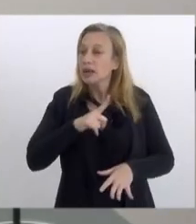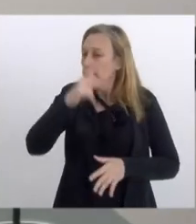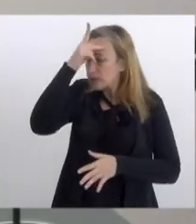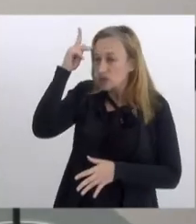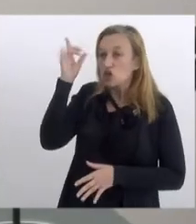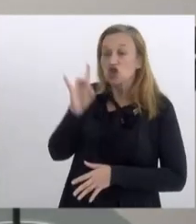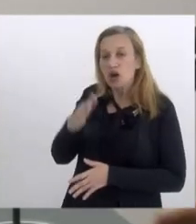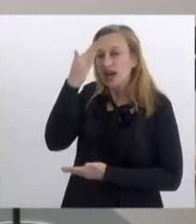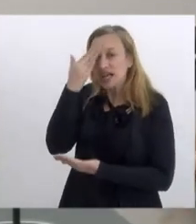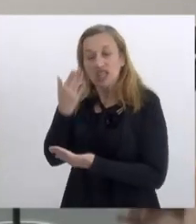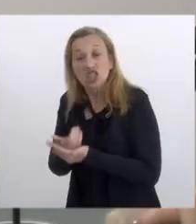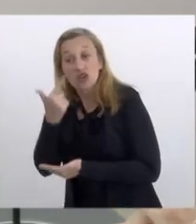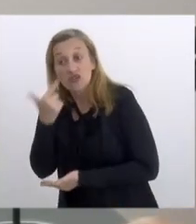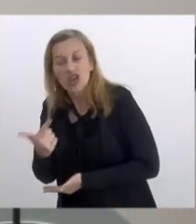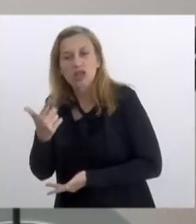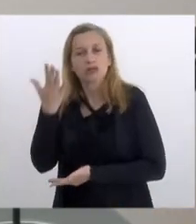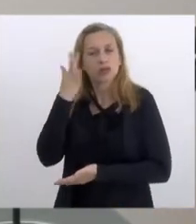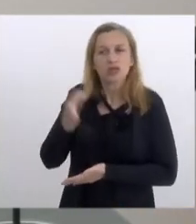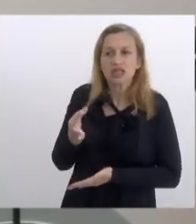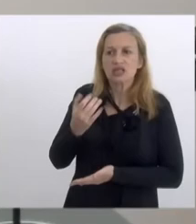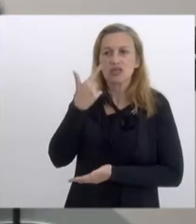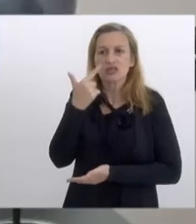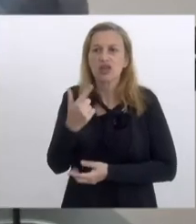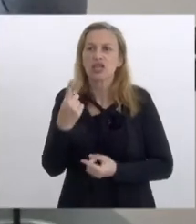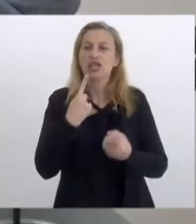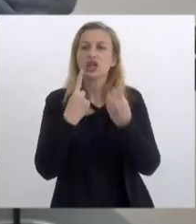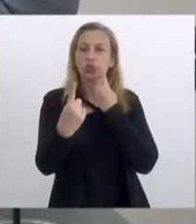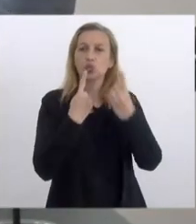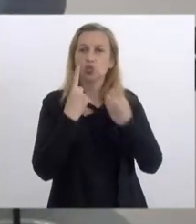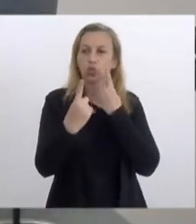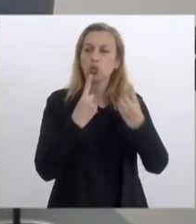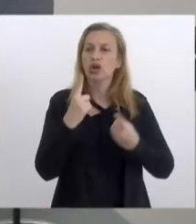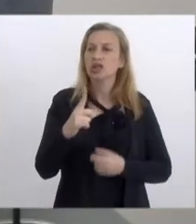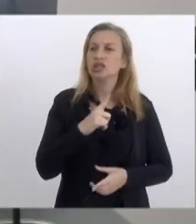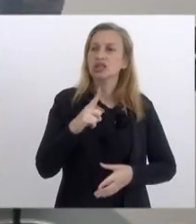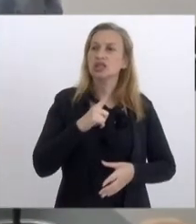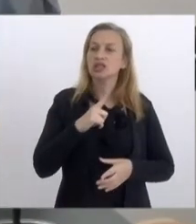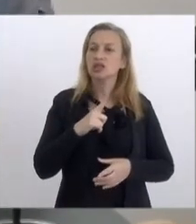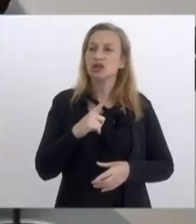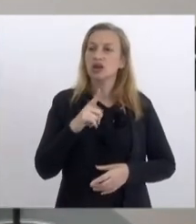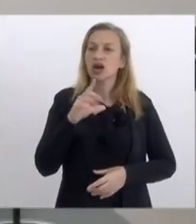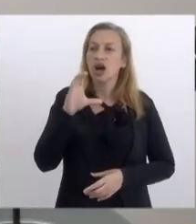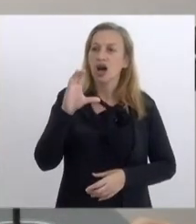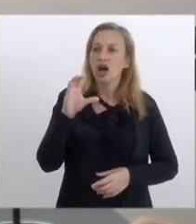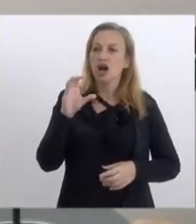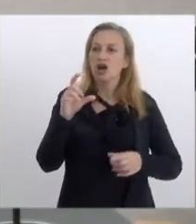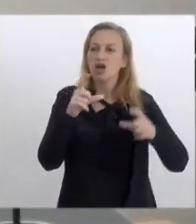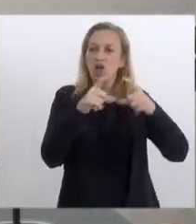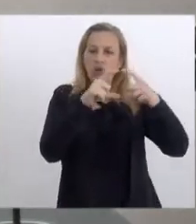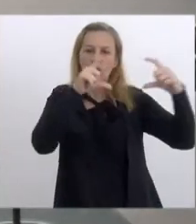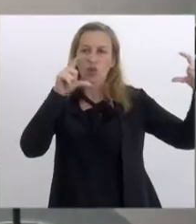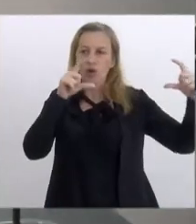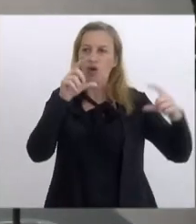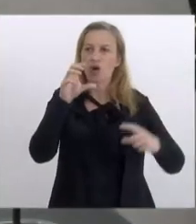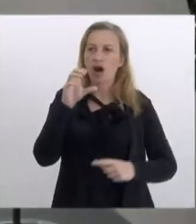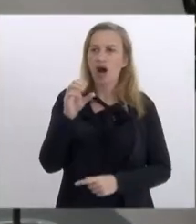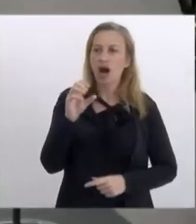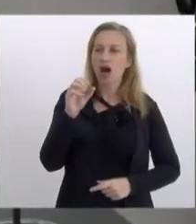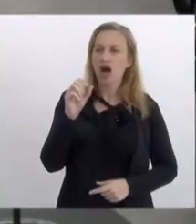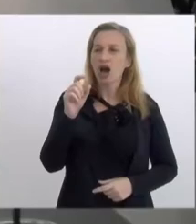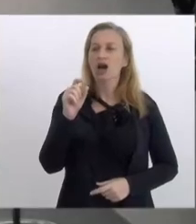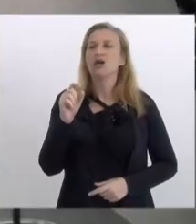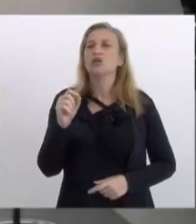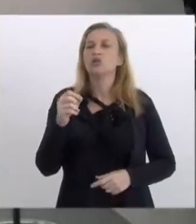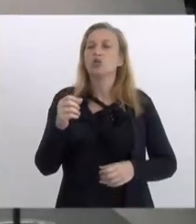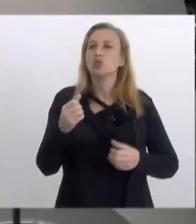sei se vocês passam muito na Dutra. Antigamente, na Dutra, colocaram uns outdoors com os carros que batiam. Com os